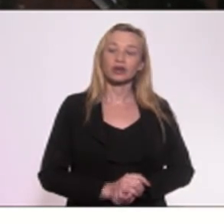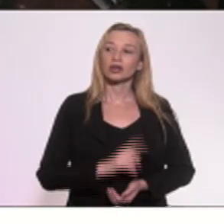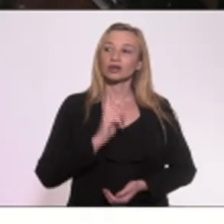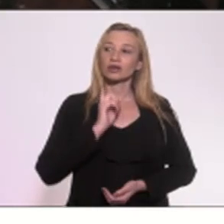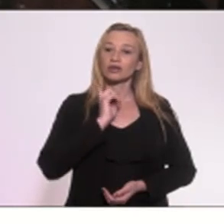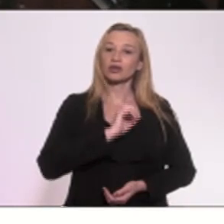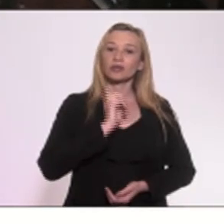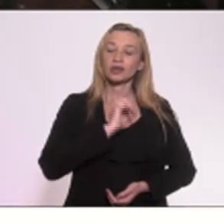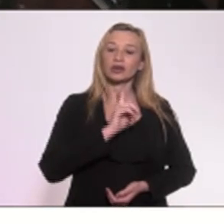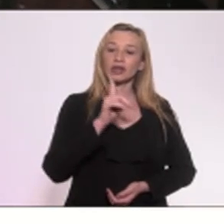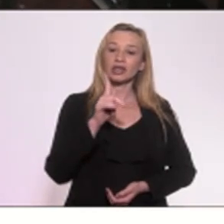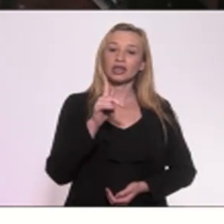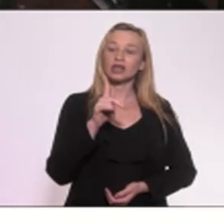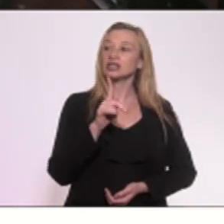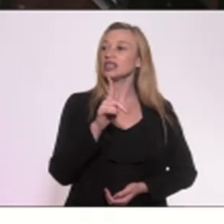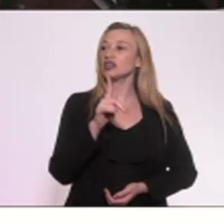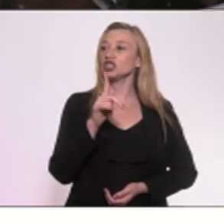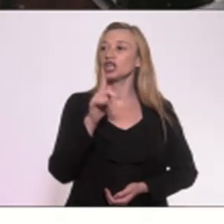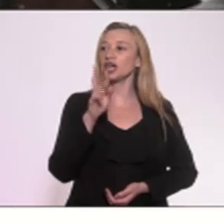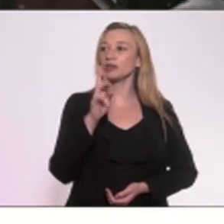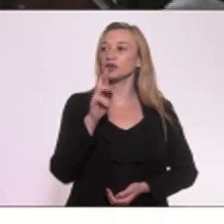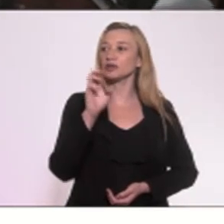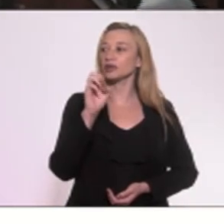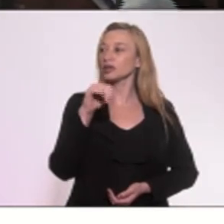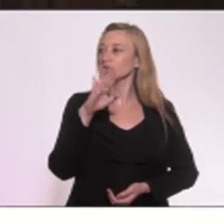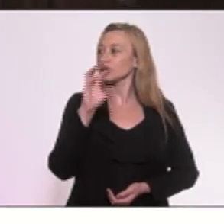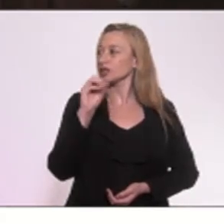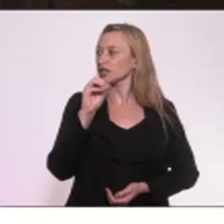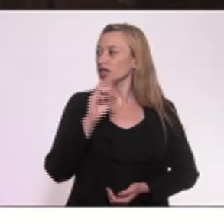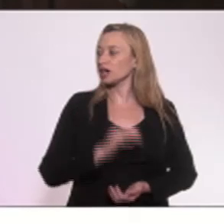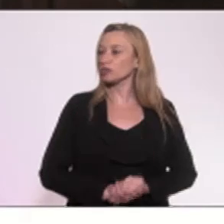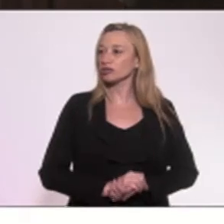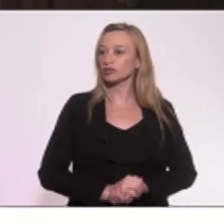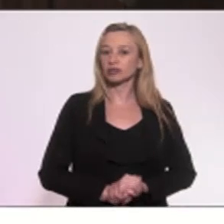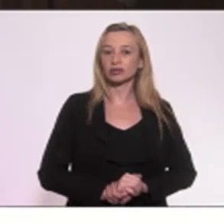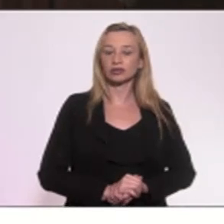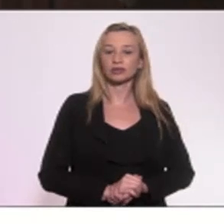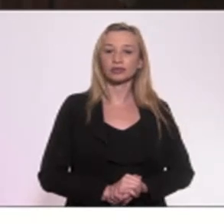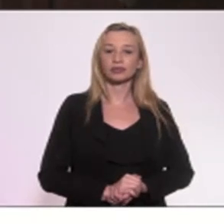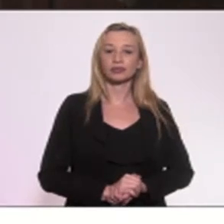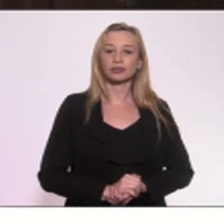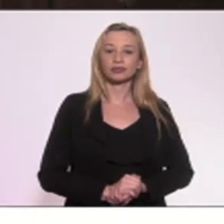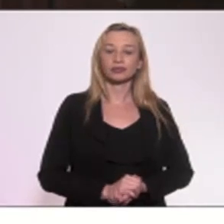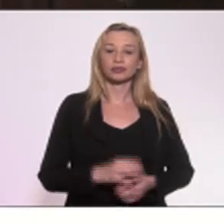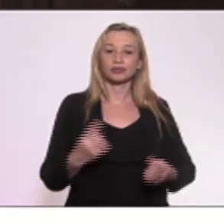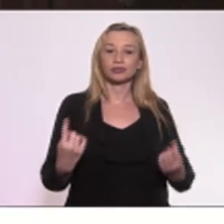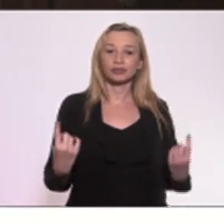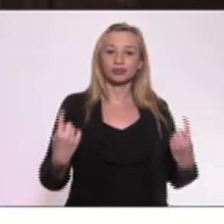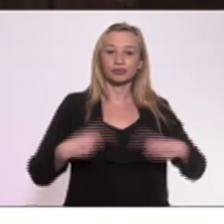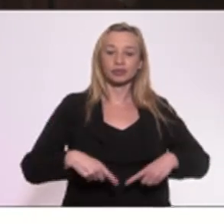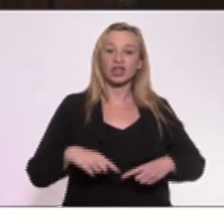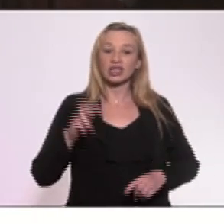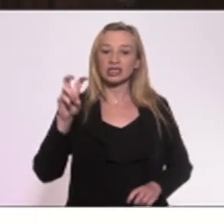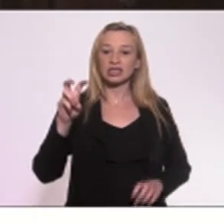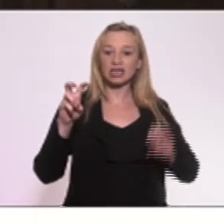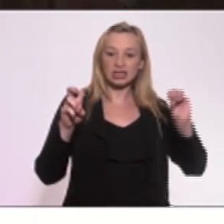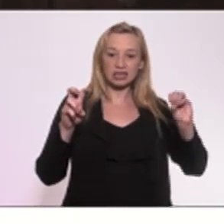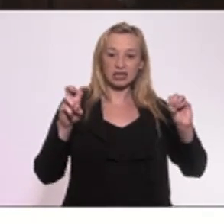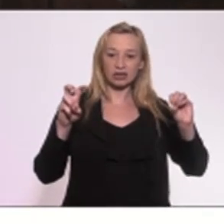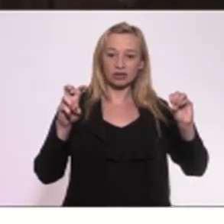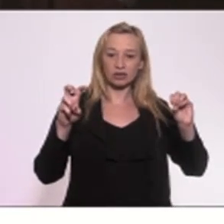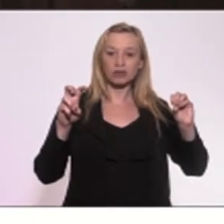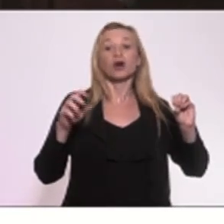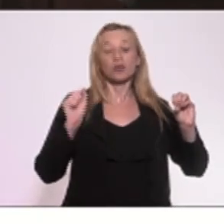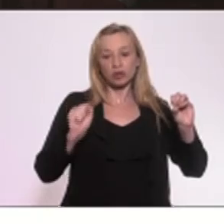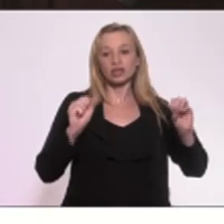Grêmio, com aquele placar minguado e injusto de 5-0, porque podia ter sido